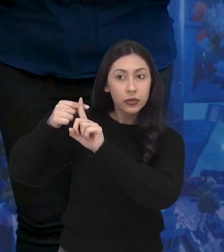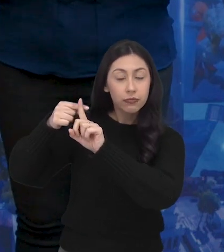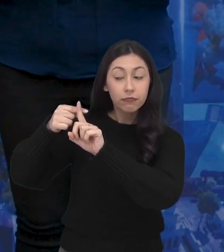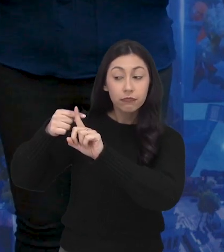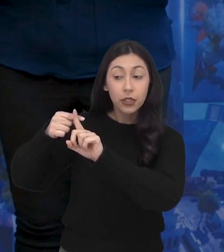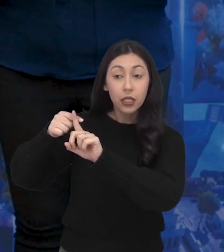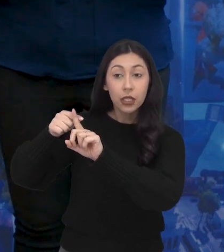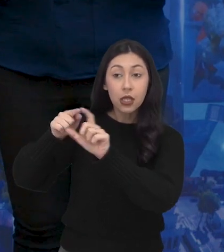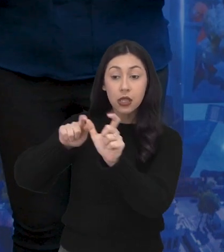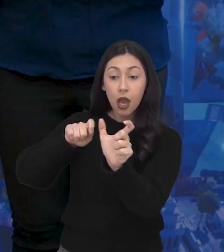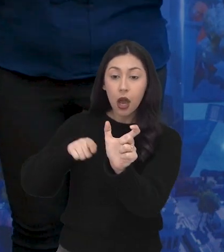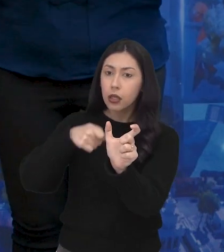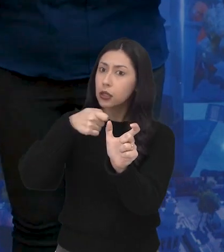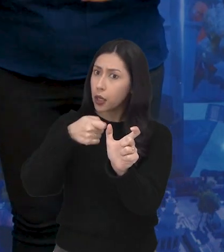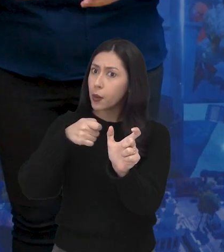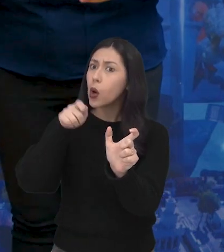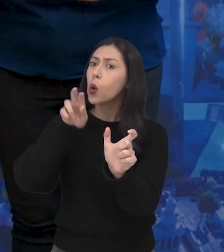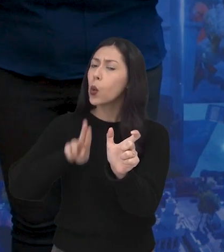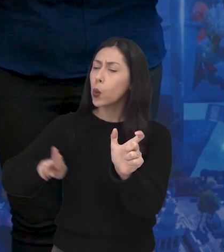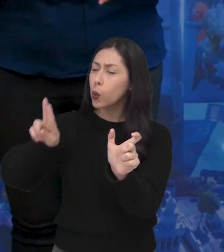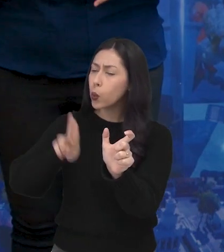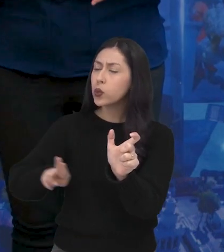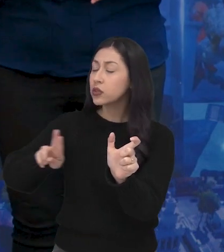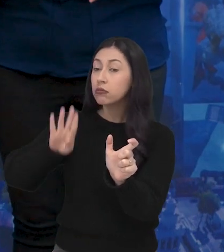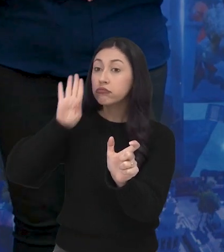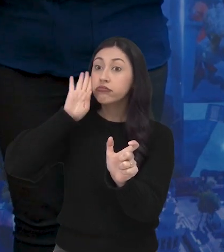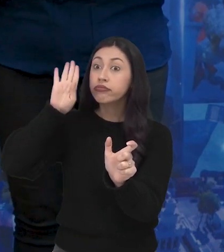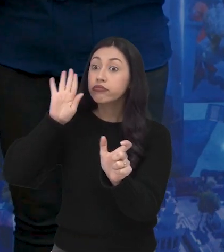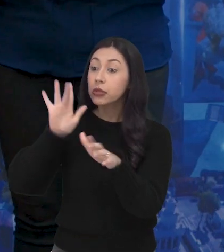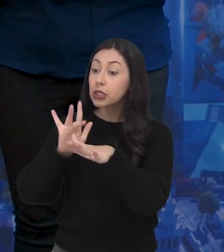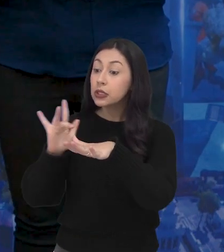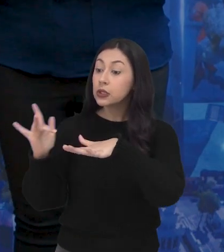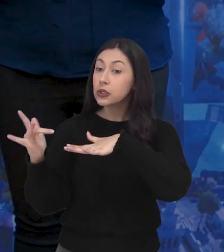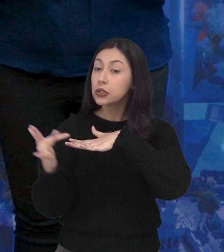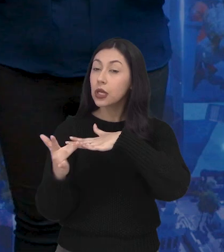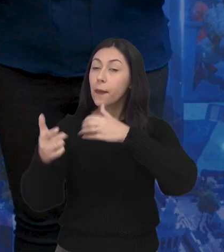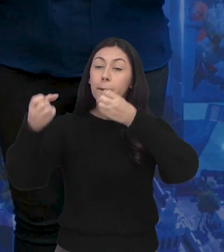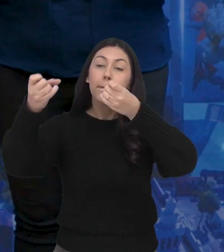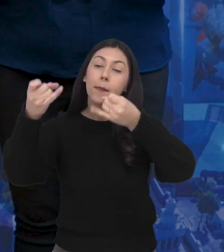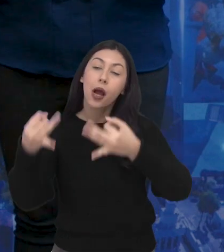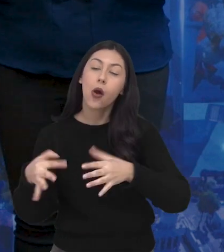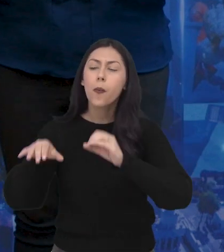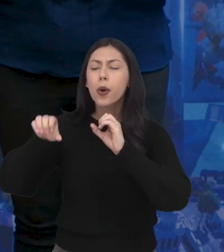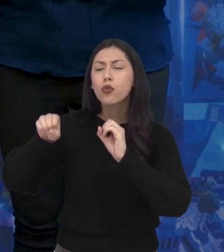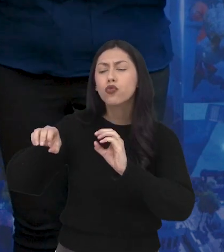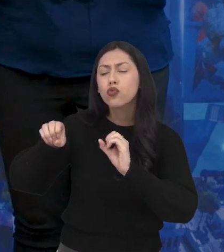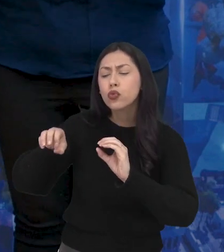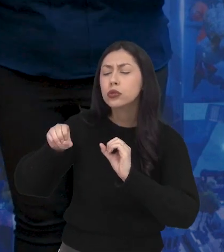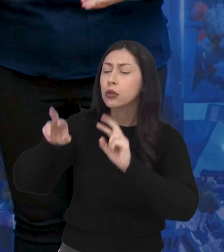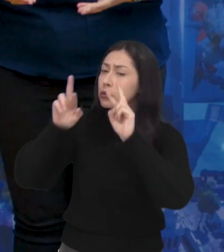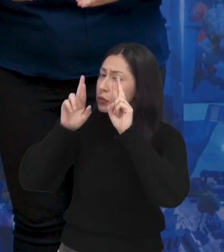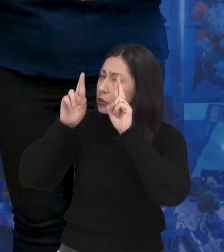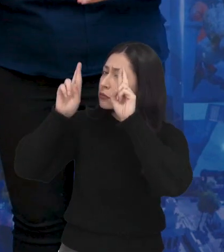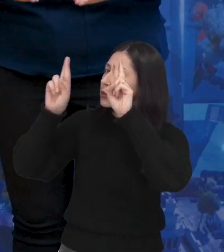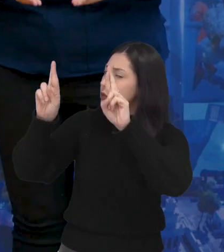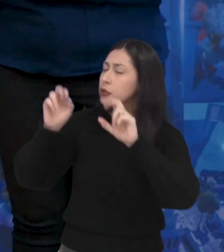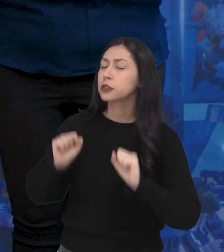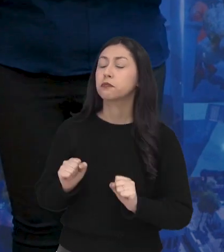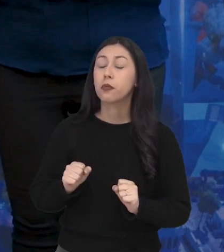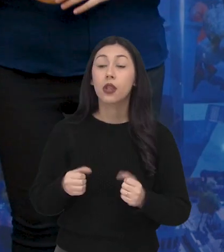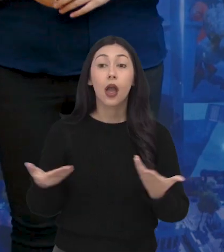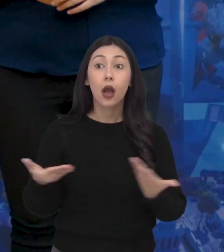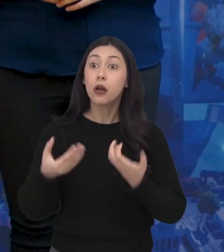positiva. Esse termo tem sido bastante utilizado, principalmente nas redes sociais, para explicar uma educação mais respeitosa com as